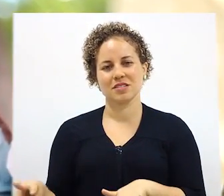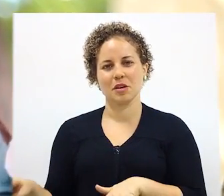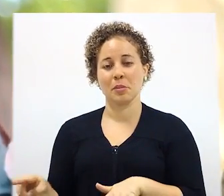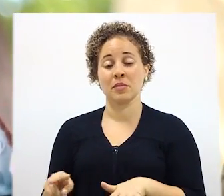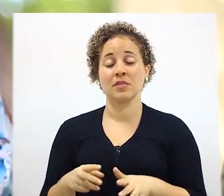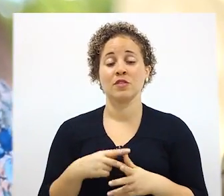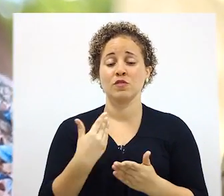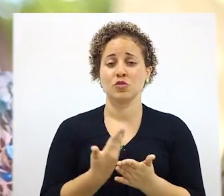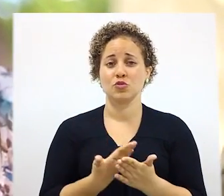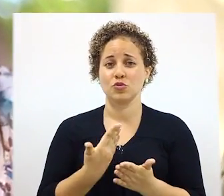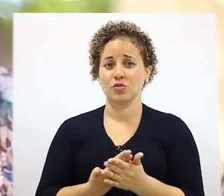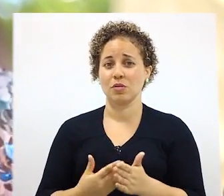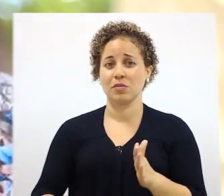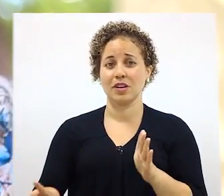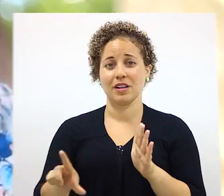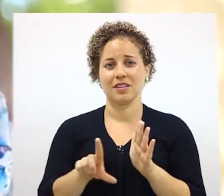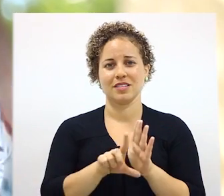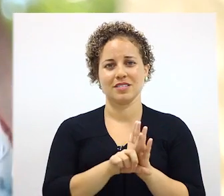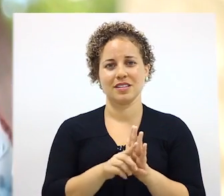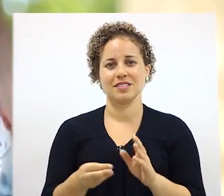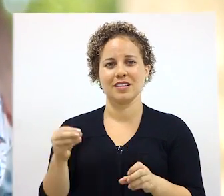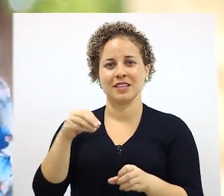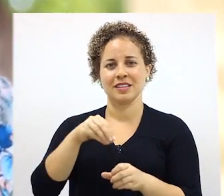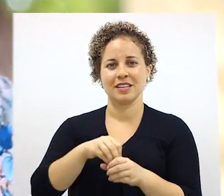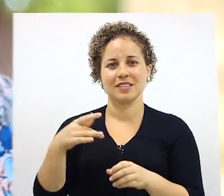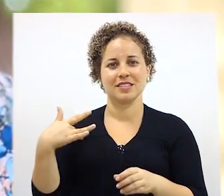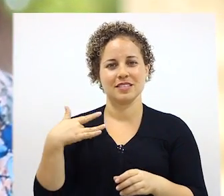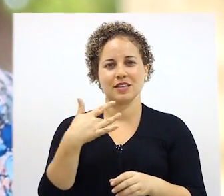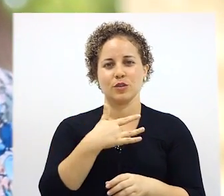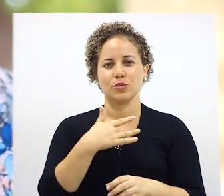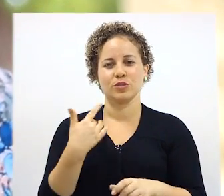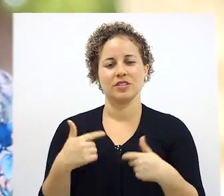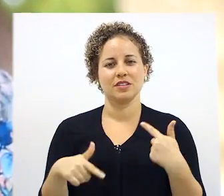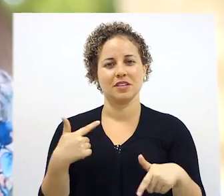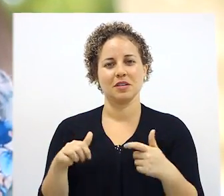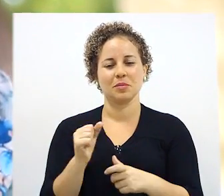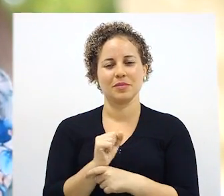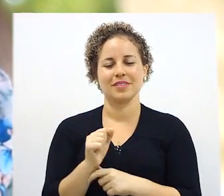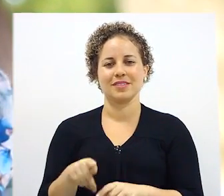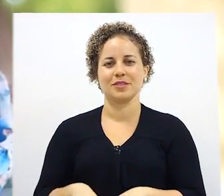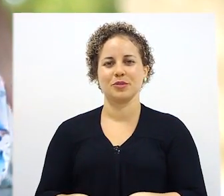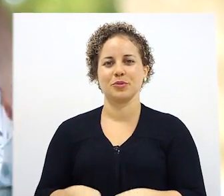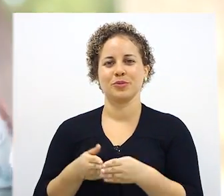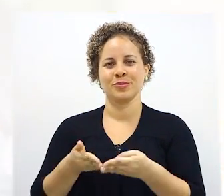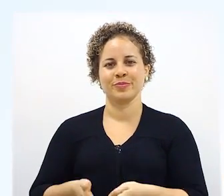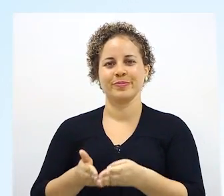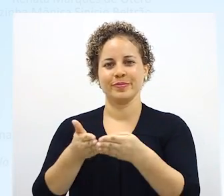onde vamos estudar legislação aplicada à saúde e segurança no trabalho portuário.